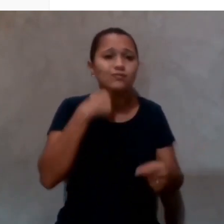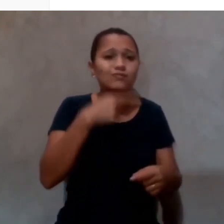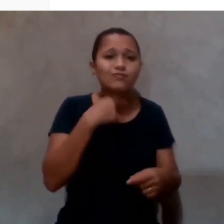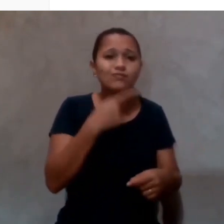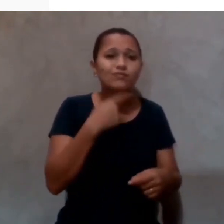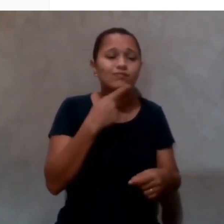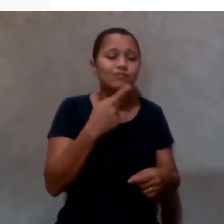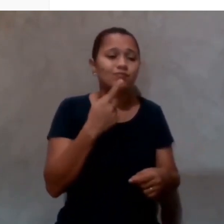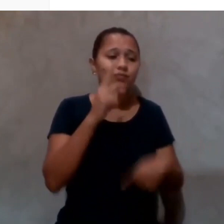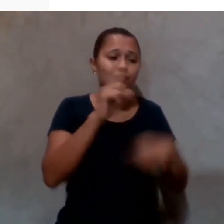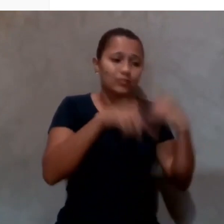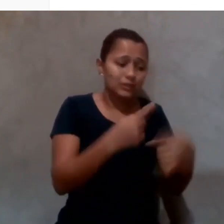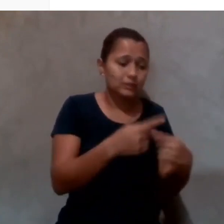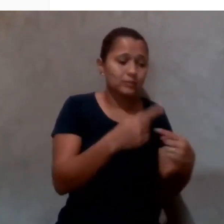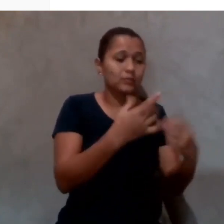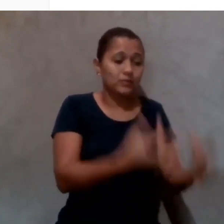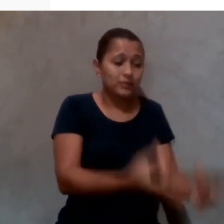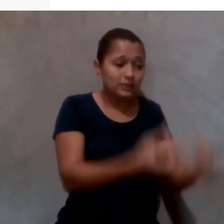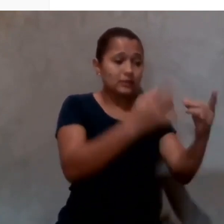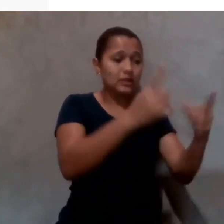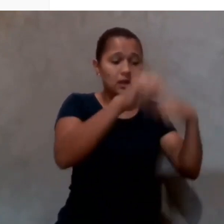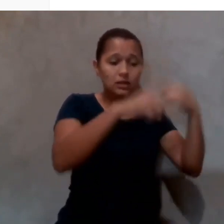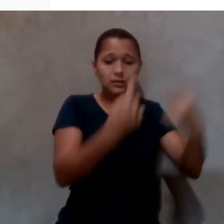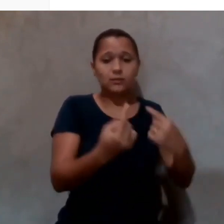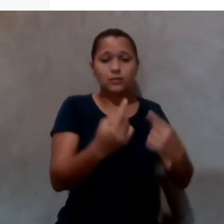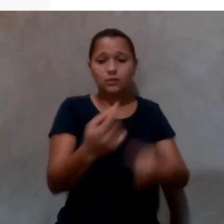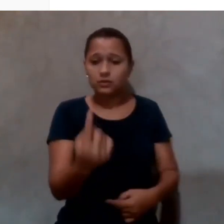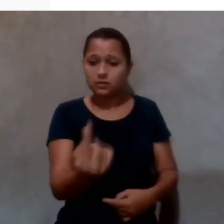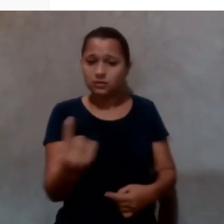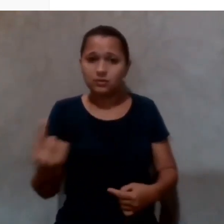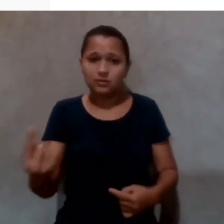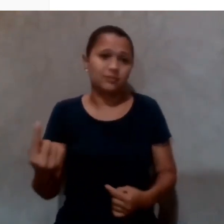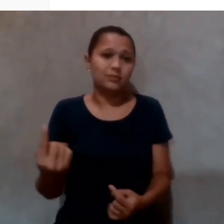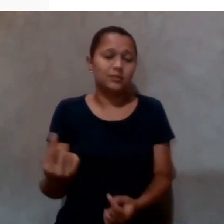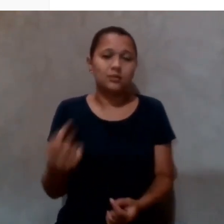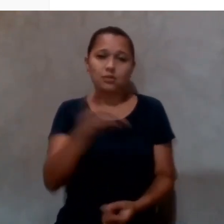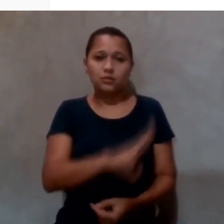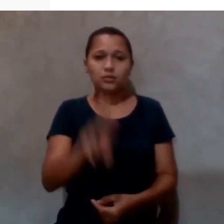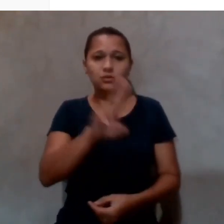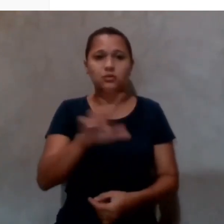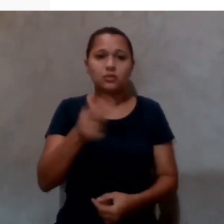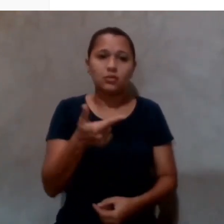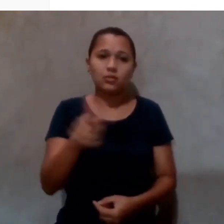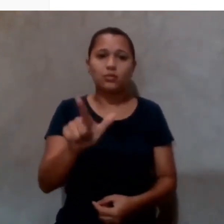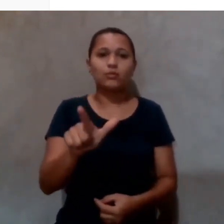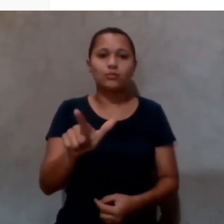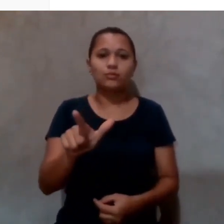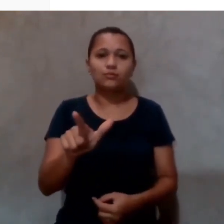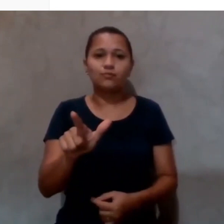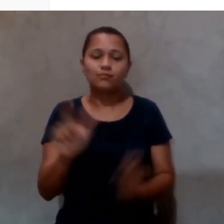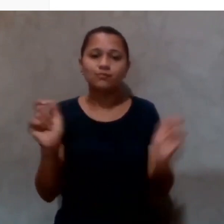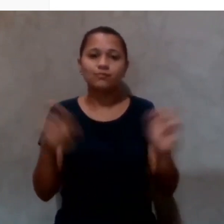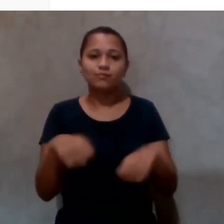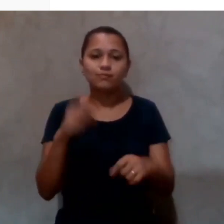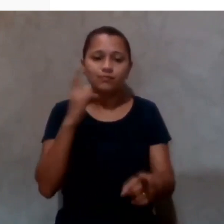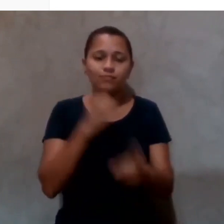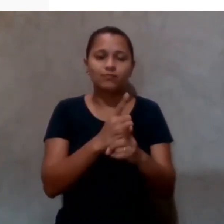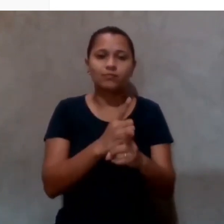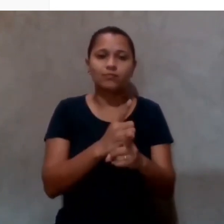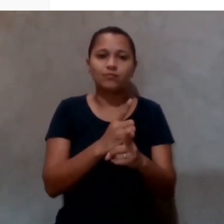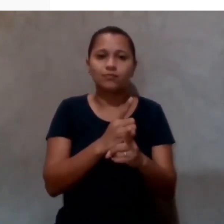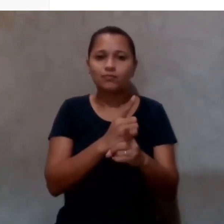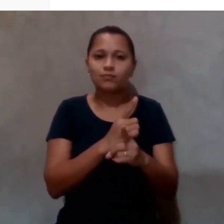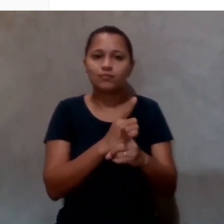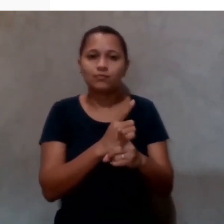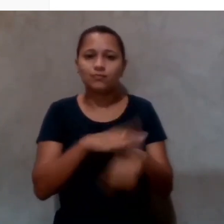o número de elementos do espaço amostral, que é o que interessa para se encontrar a probabilidade. Então, a ferramenta que nós vamos